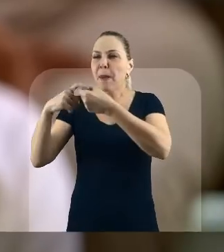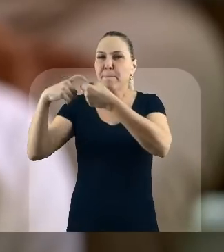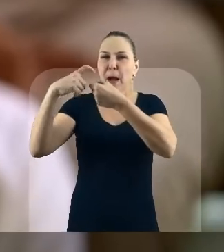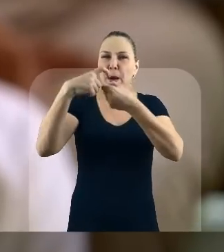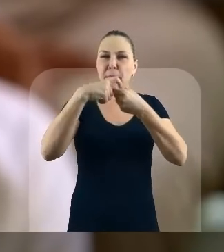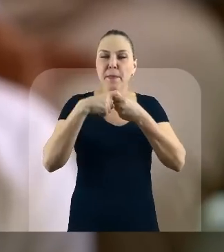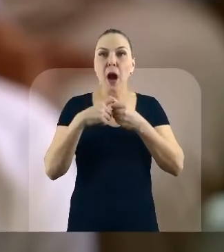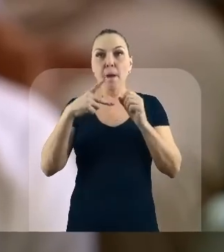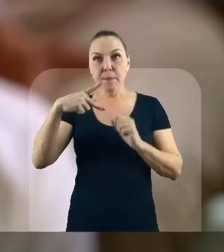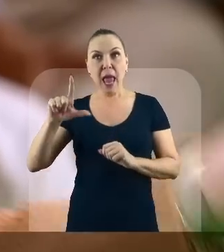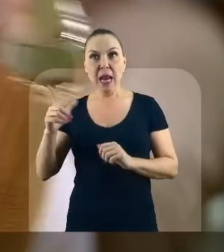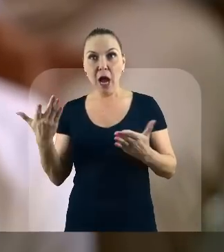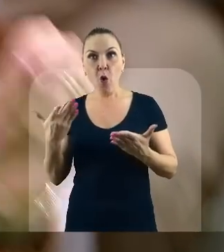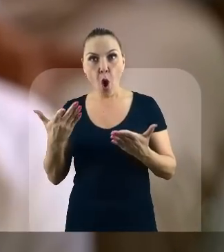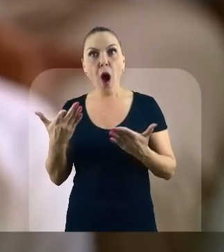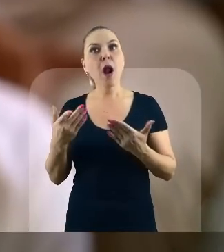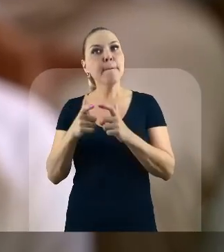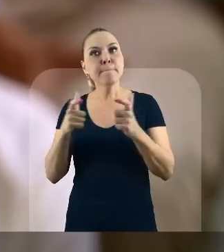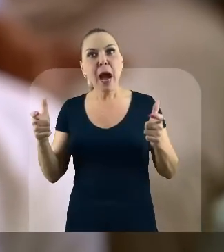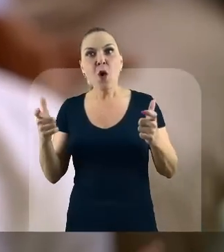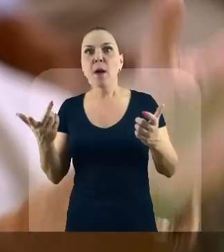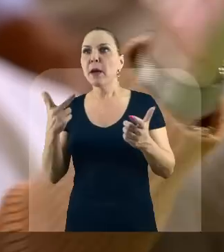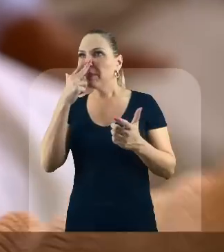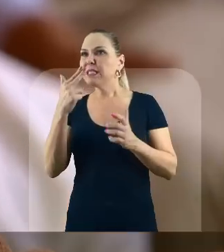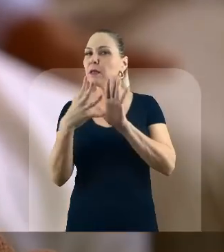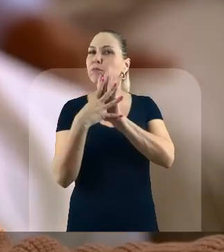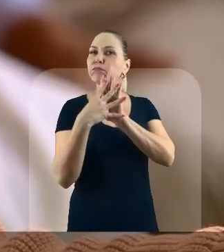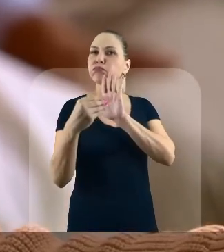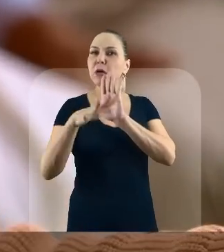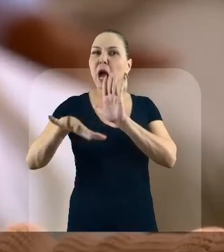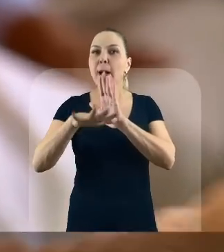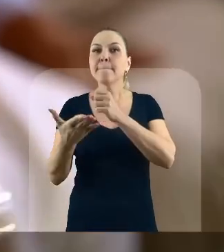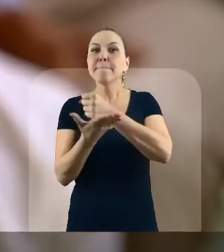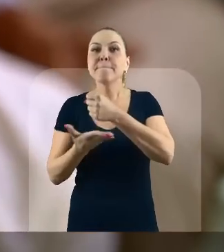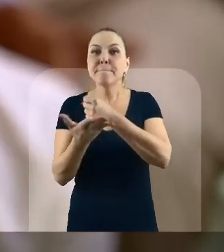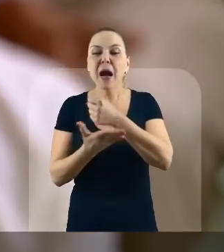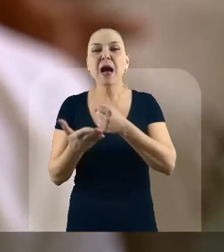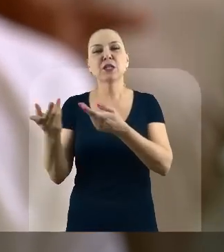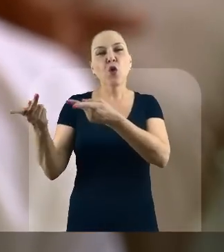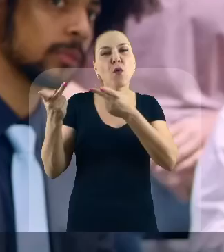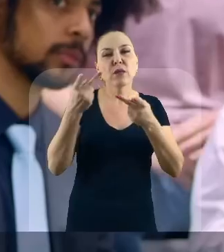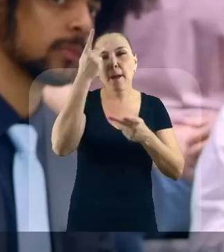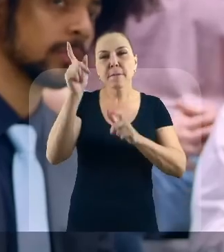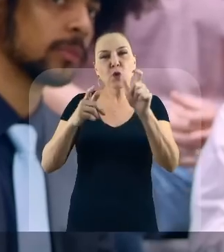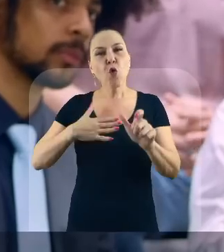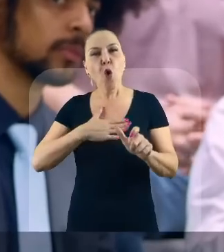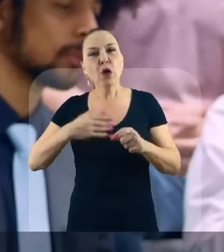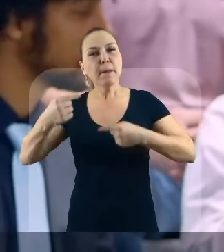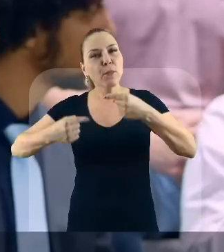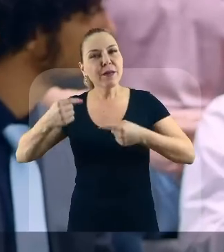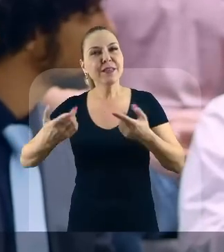do PL somos o maior partido agora e temos que levar esse reflexo para a base. Convidar as pessoas que gostam de política para se filiar, cadastrar seu e-mail. Não